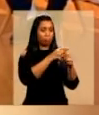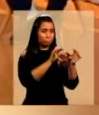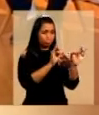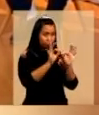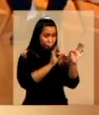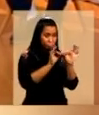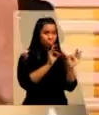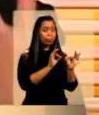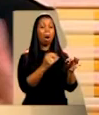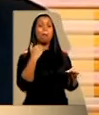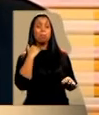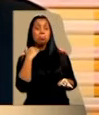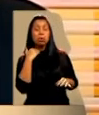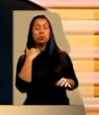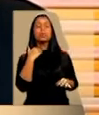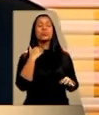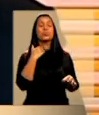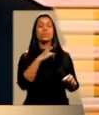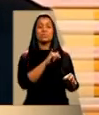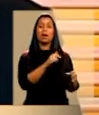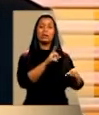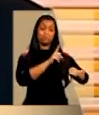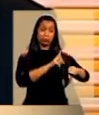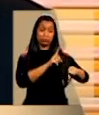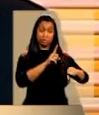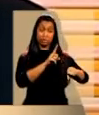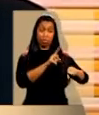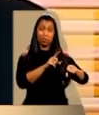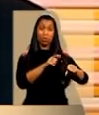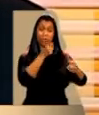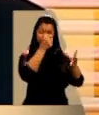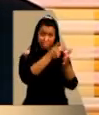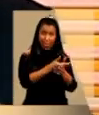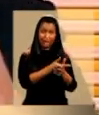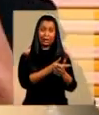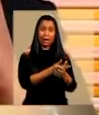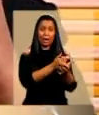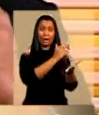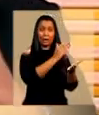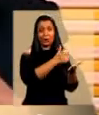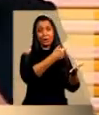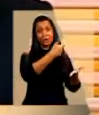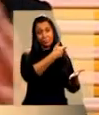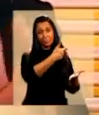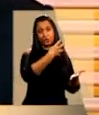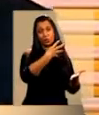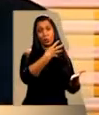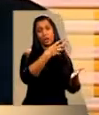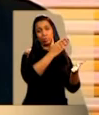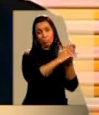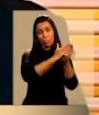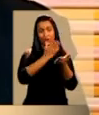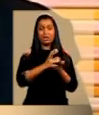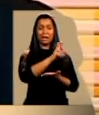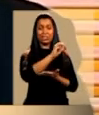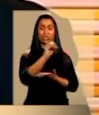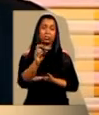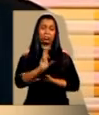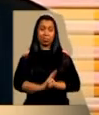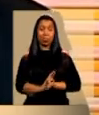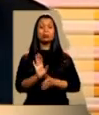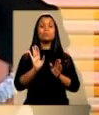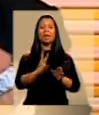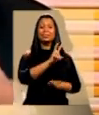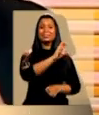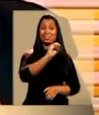aí o banco, uma credora, vai te dar uma opção de pagar em 10, 24 parcelas de